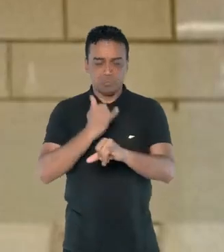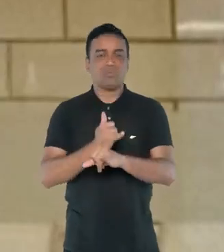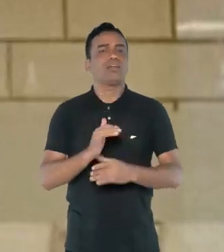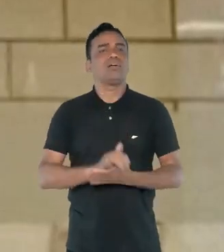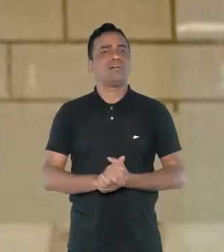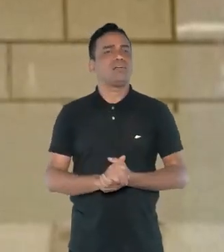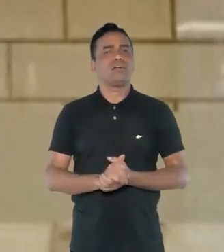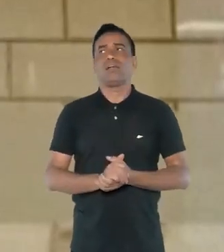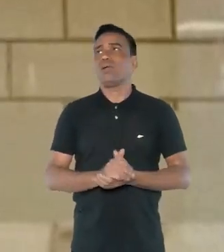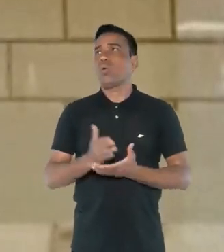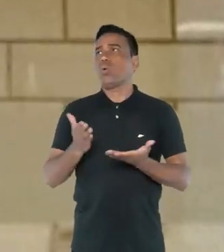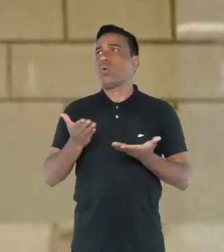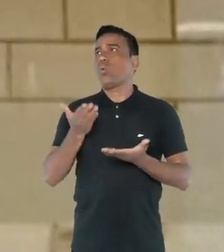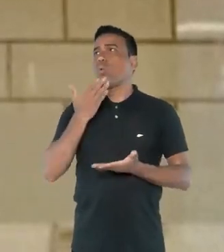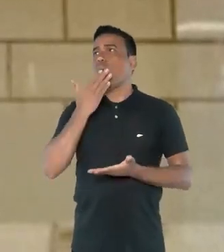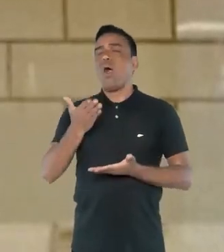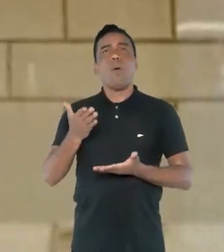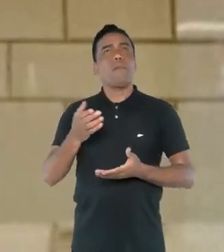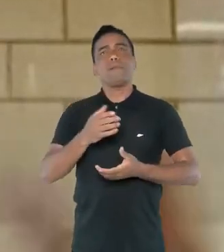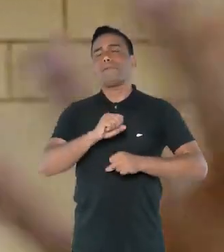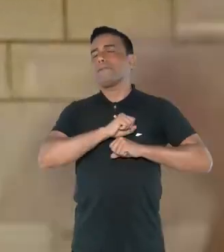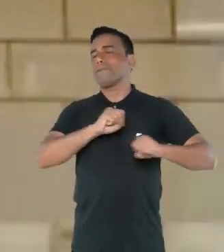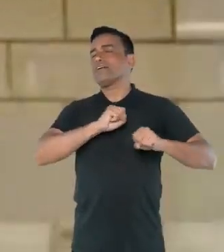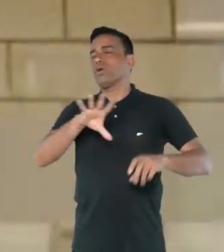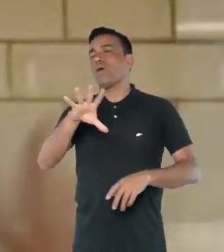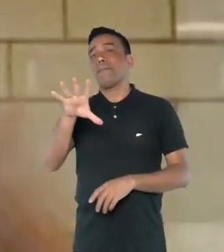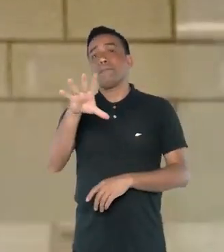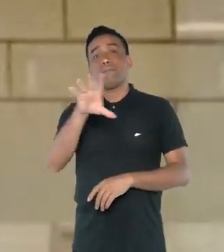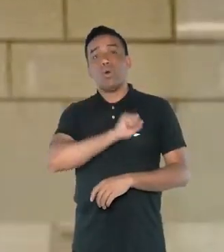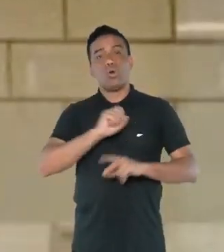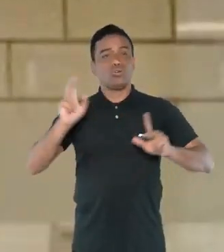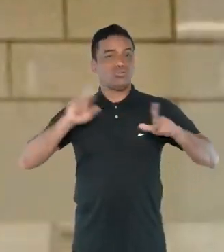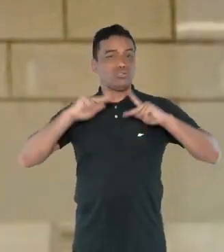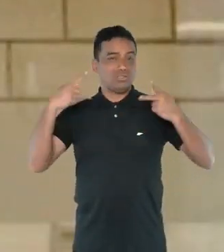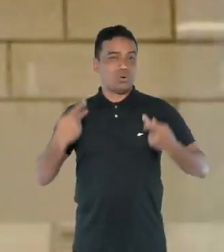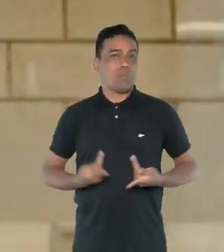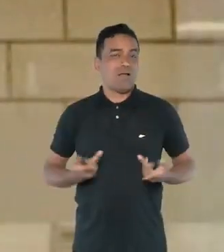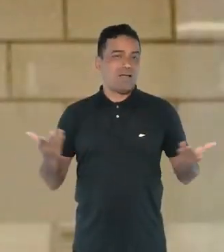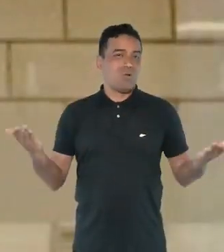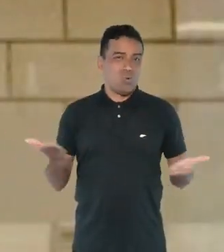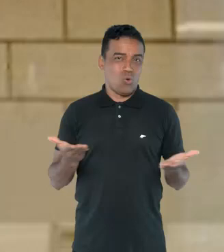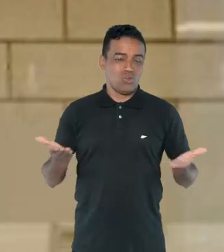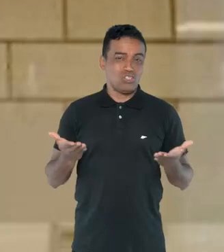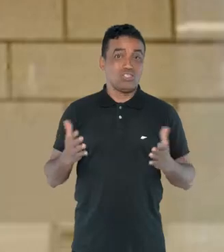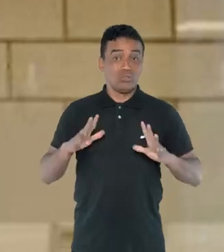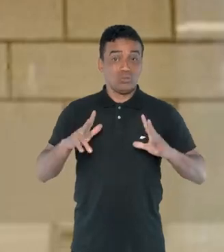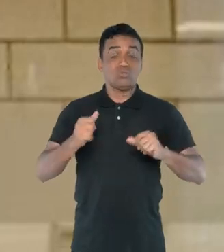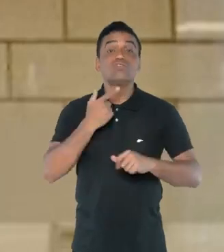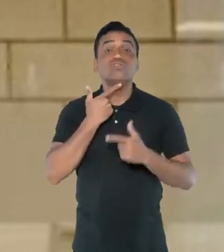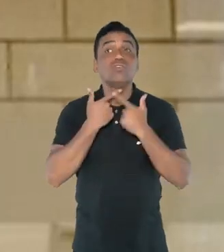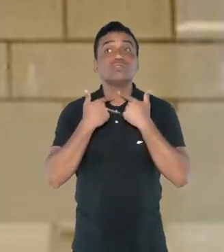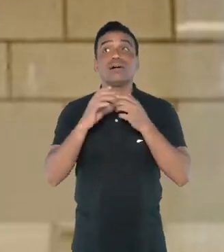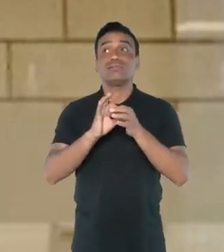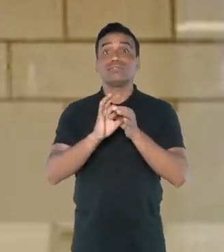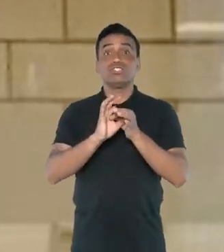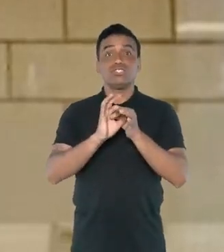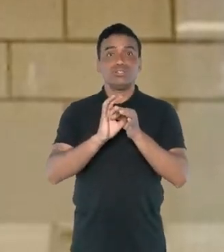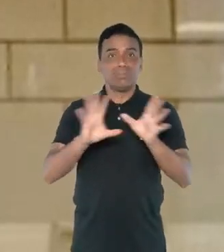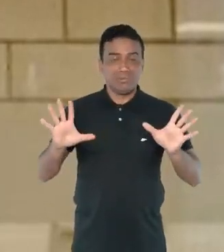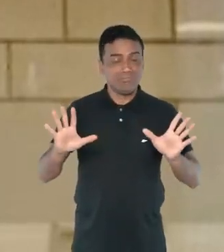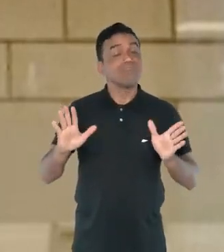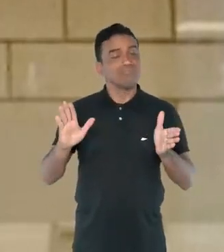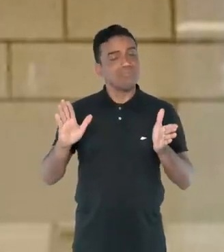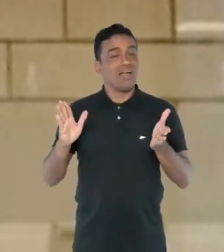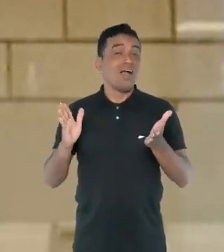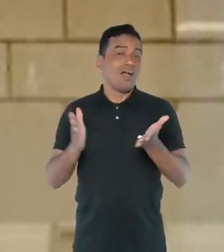qual que é uma das grandes paixões humanas, né? Uma das grandes, né, as paixões, o desejo de liberdade, talvez